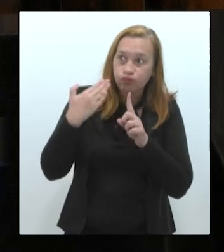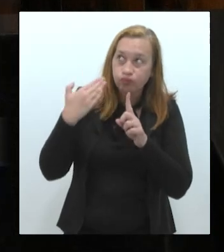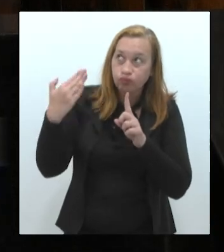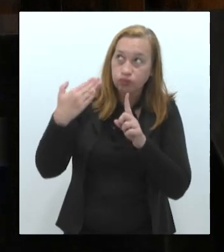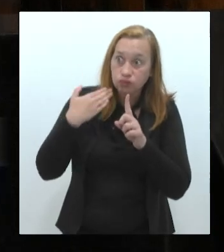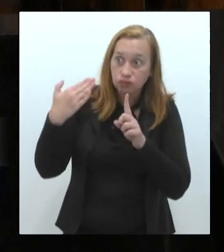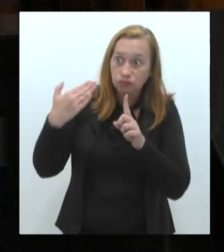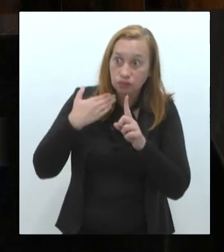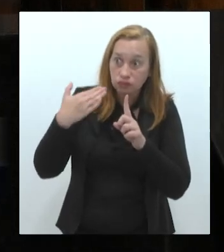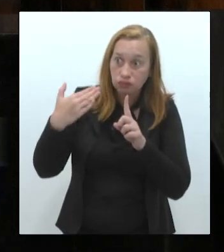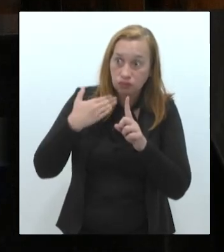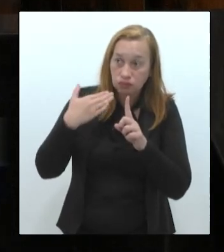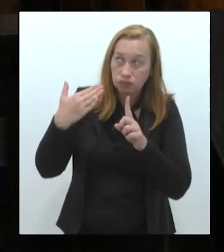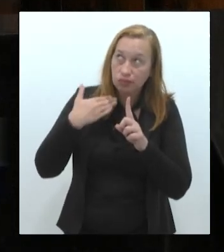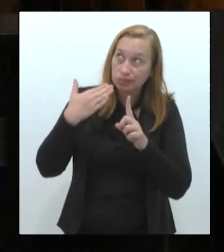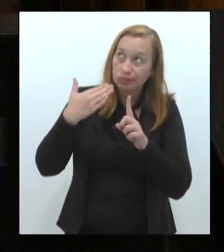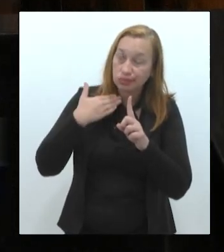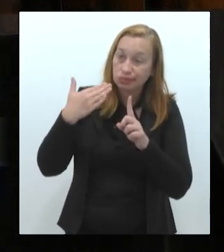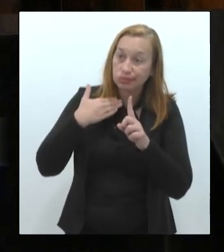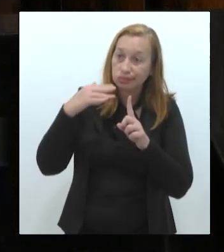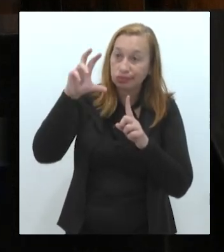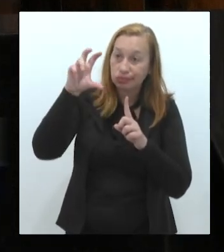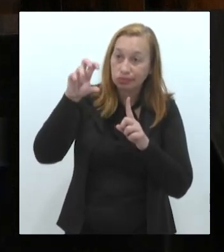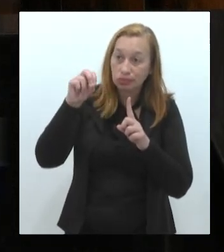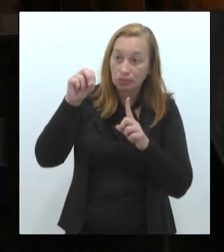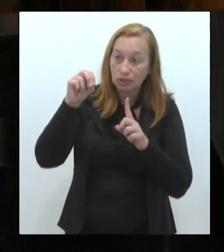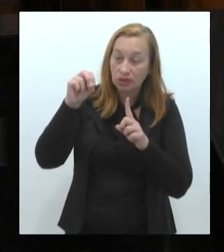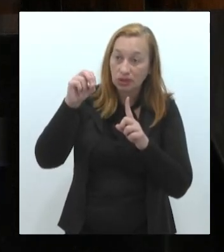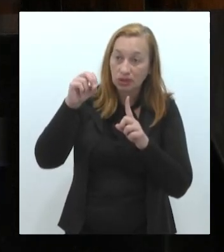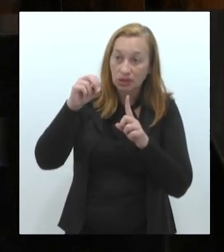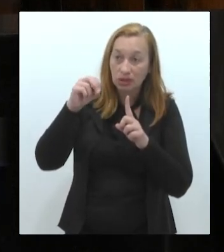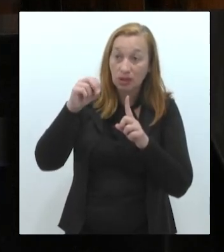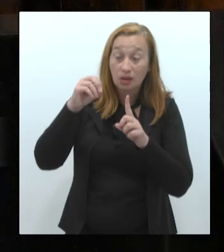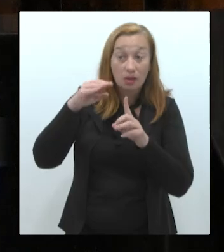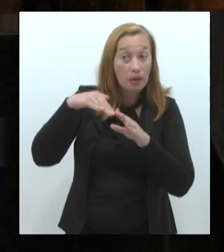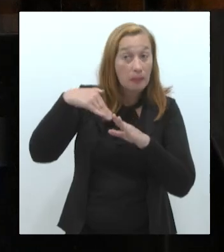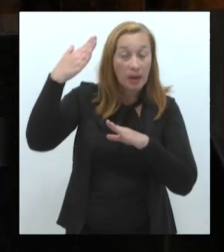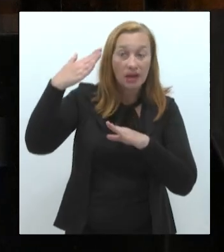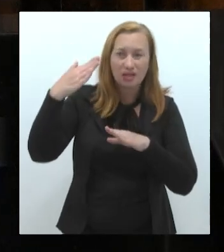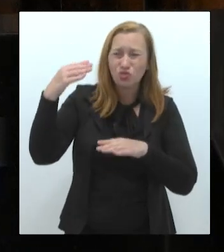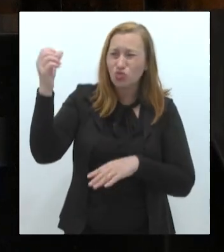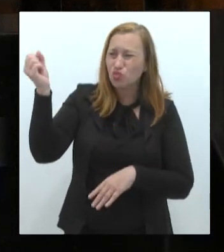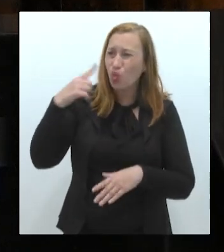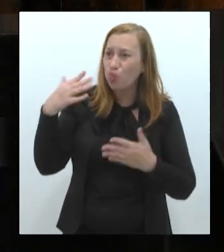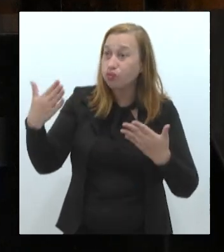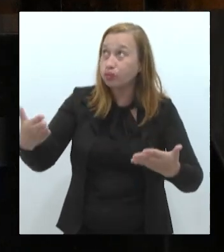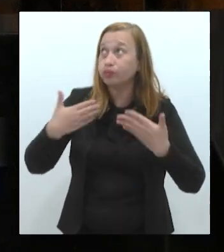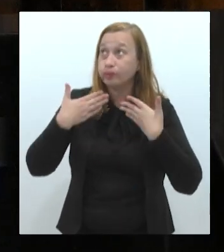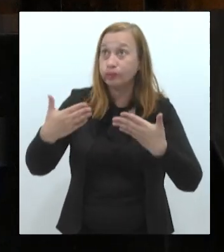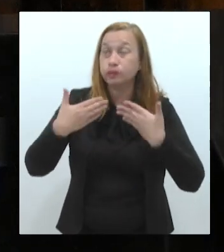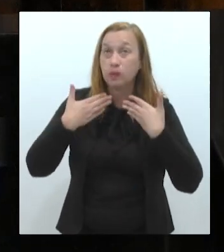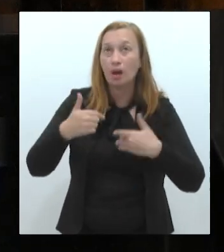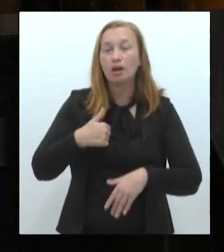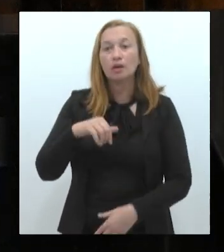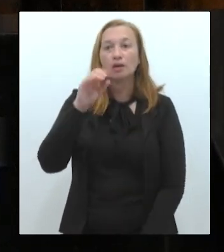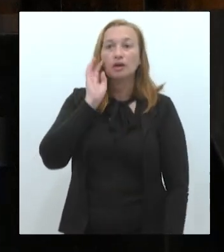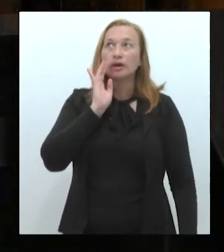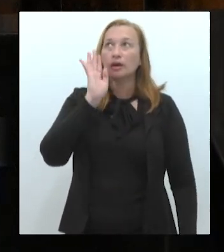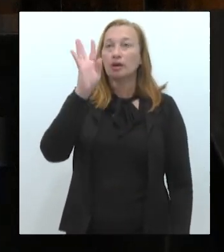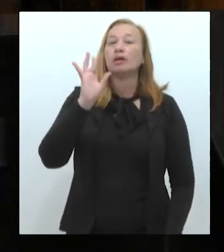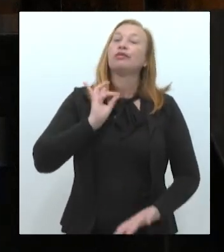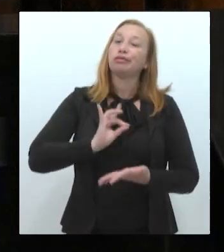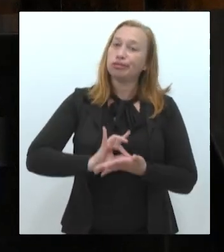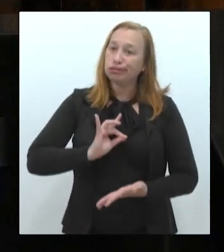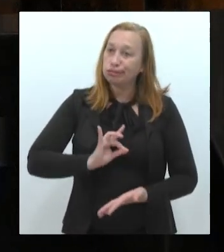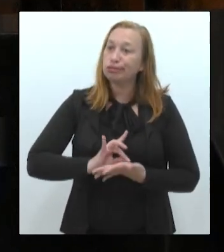térmicas superior a 50 graus. Sol a pino. Fico imaginando realmente que